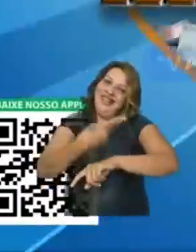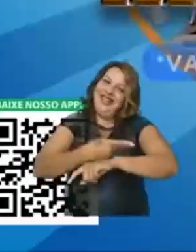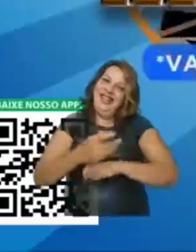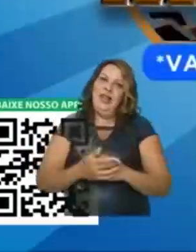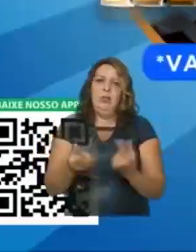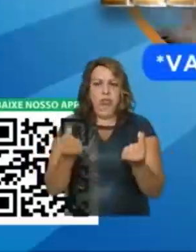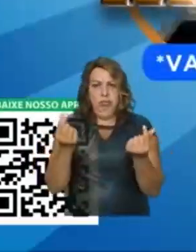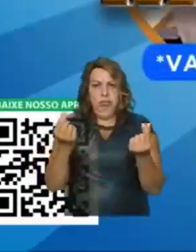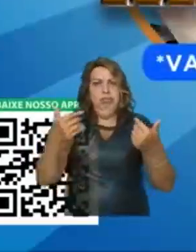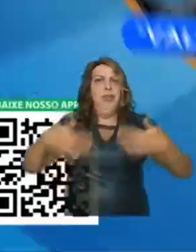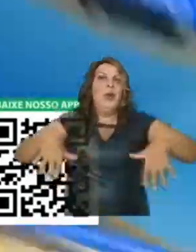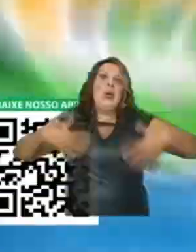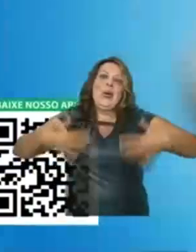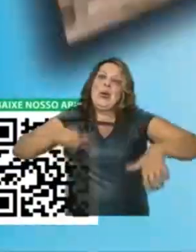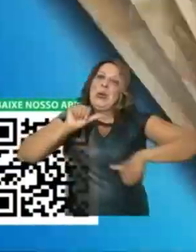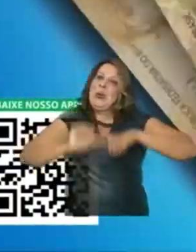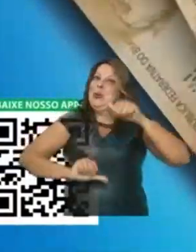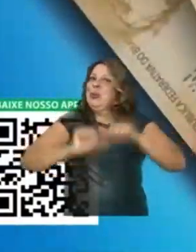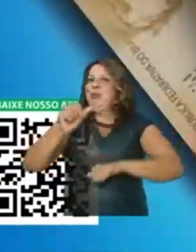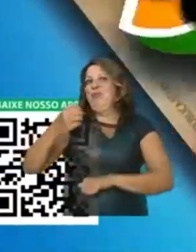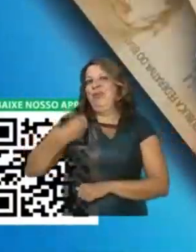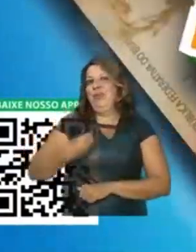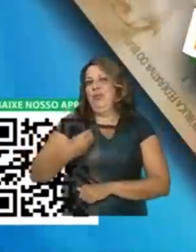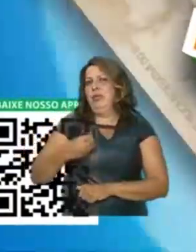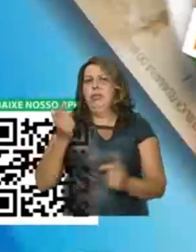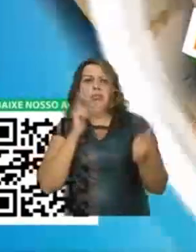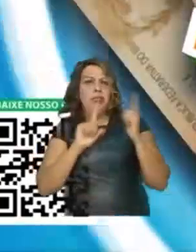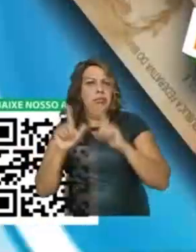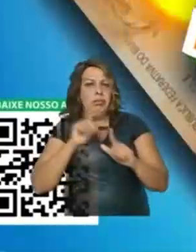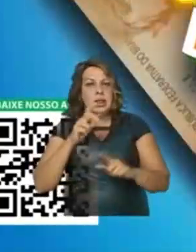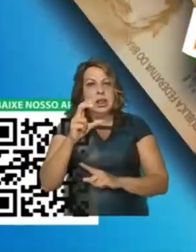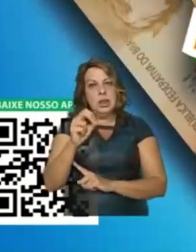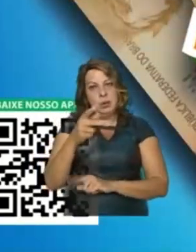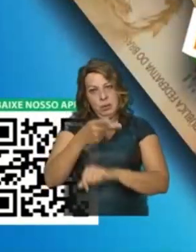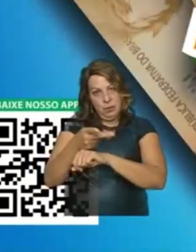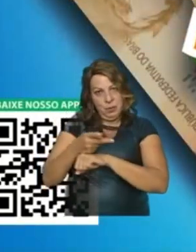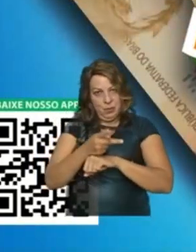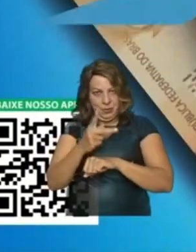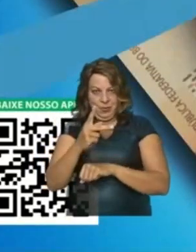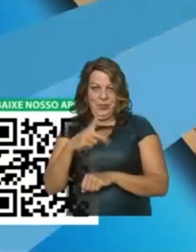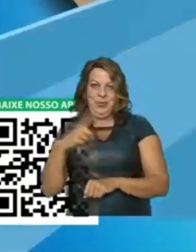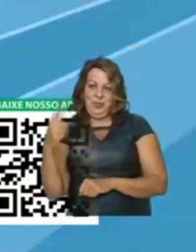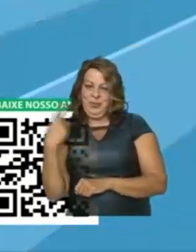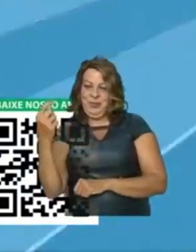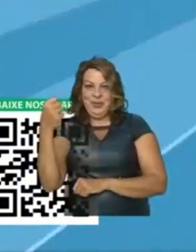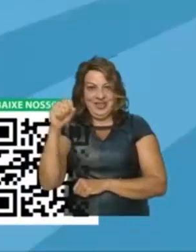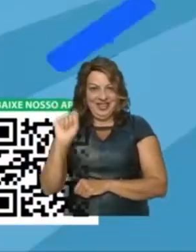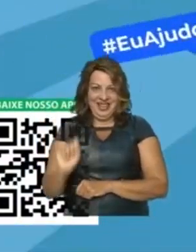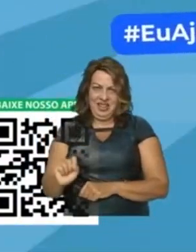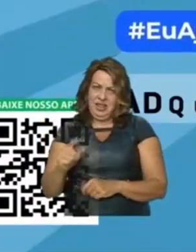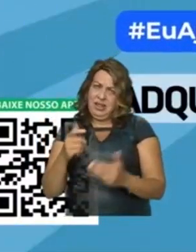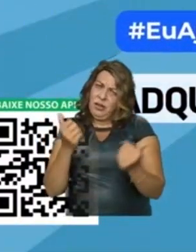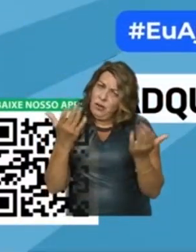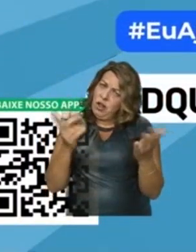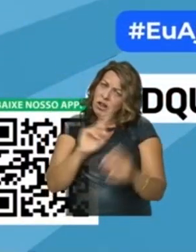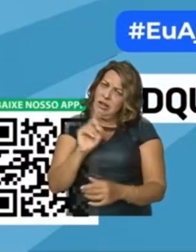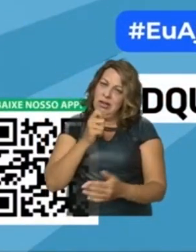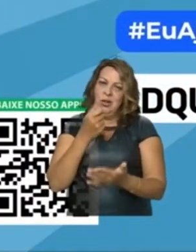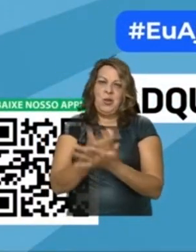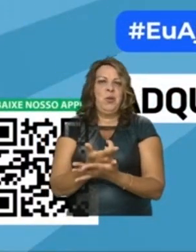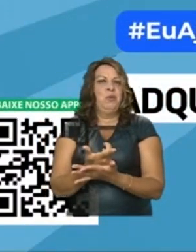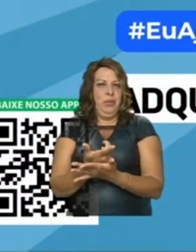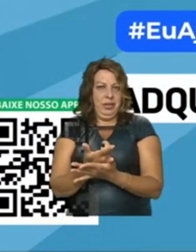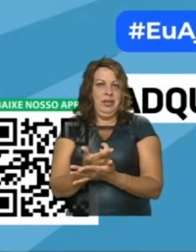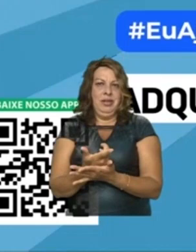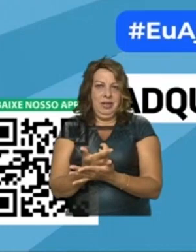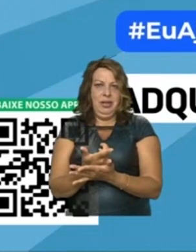É dinheiro para mudar de vida. Concorra ainda a 50 prêmios de 500 reais no Gira Sergipe. Não fique de fora. Compre seu título